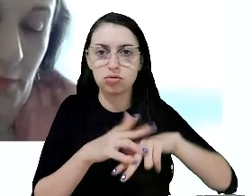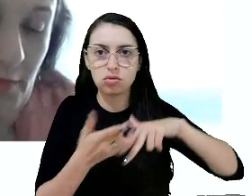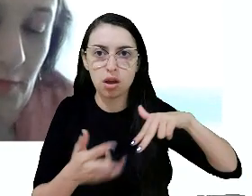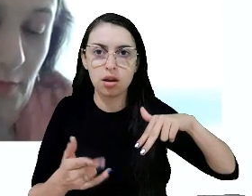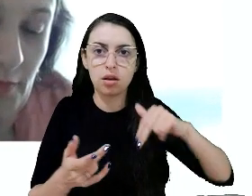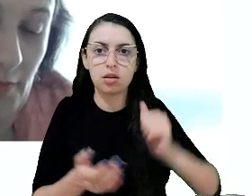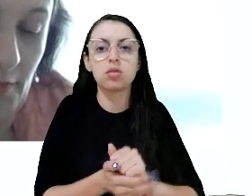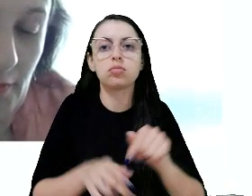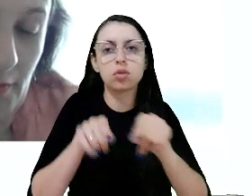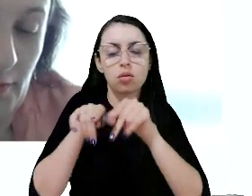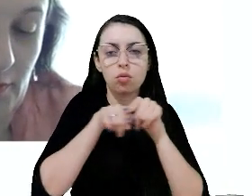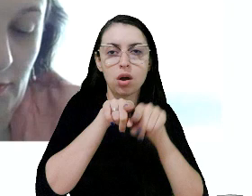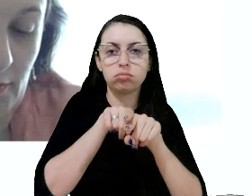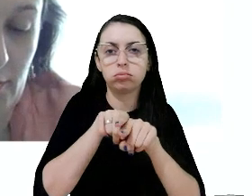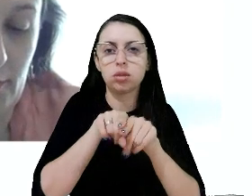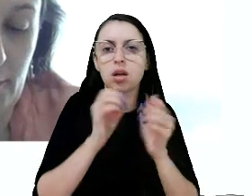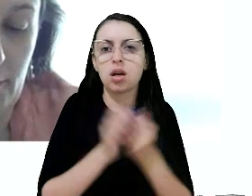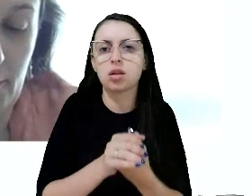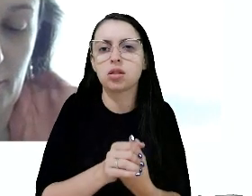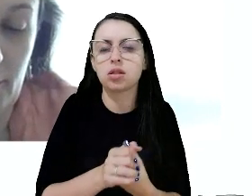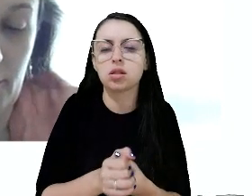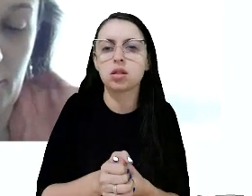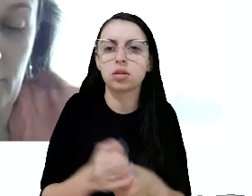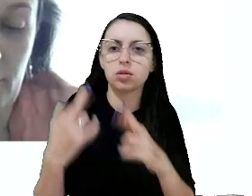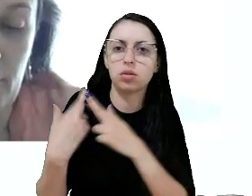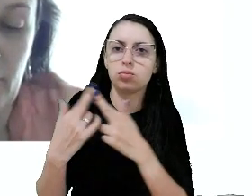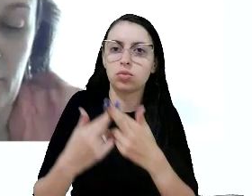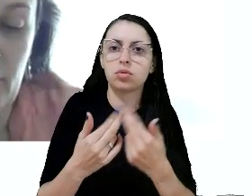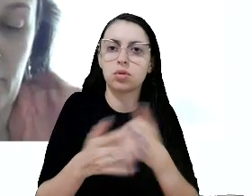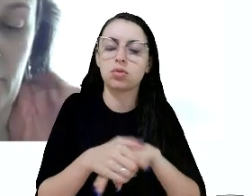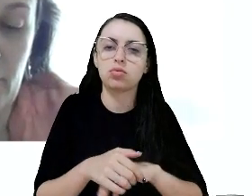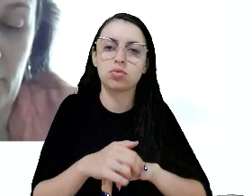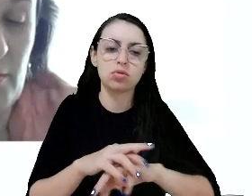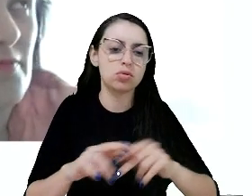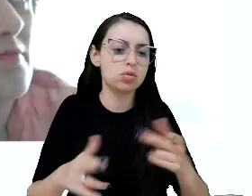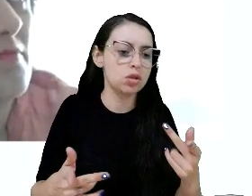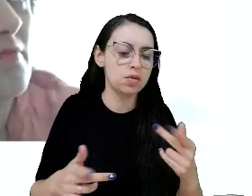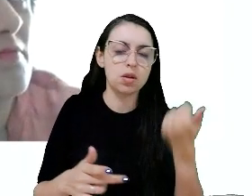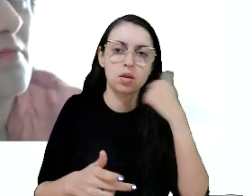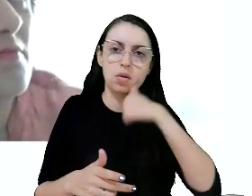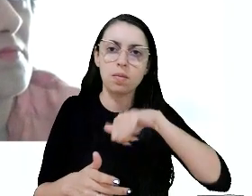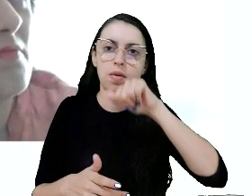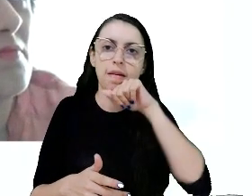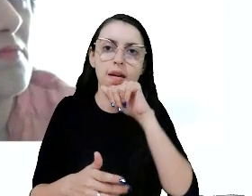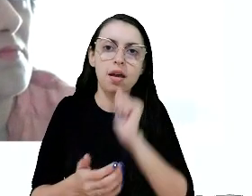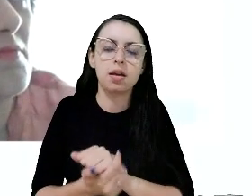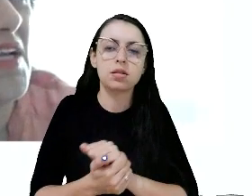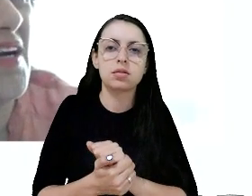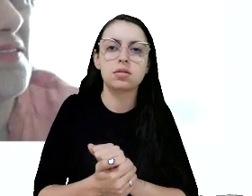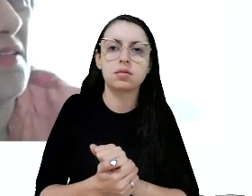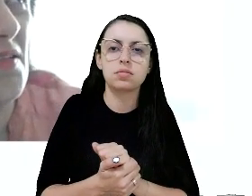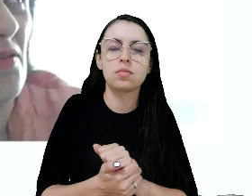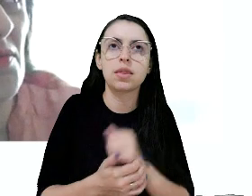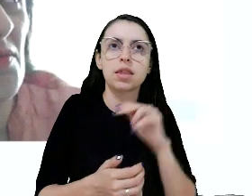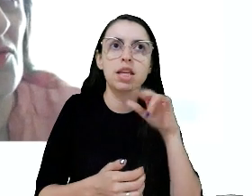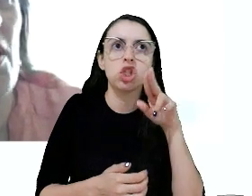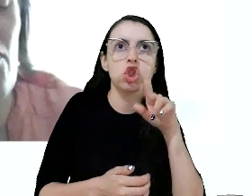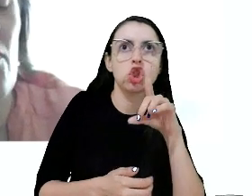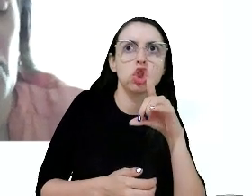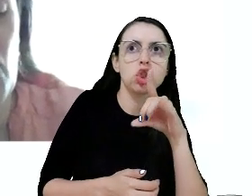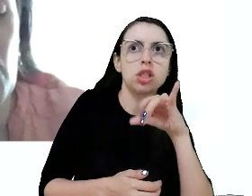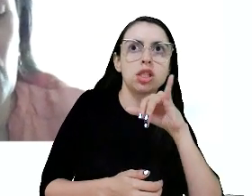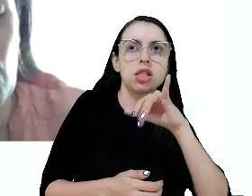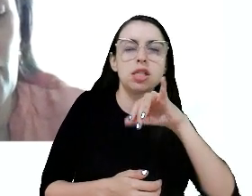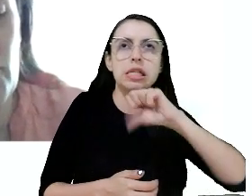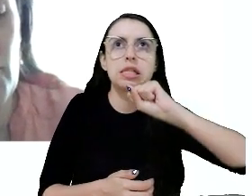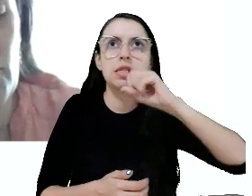Gênero e Igualdade, é integrante do Comitê de Eliminação da Discriminação contra as Mulheres da Organização das Nações